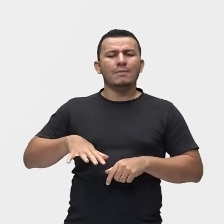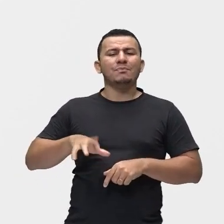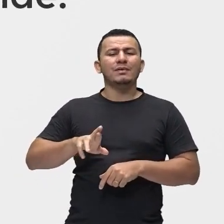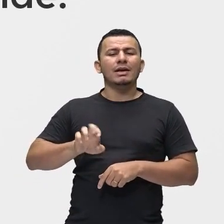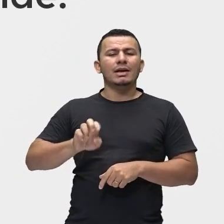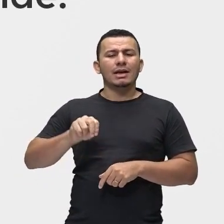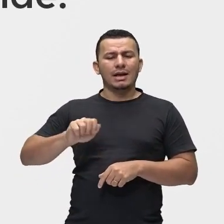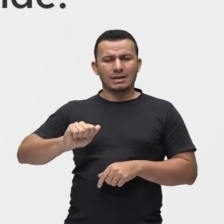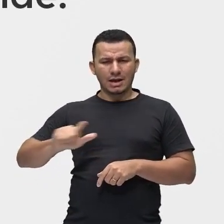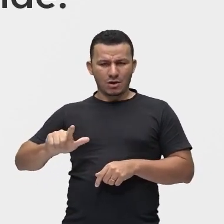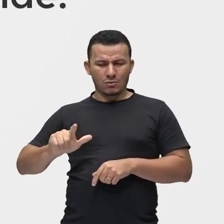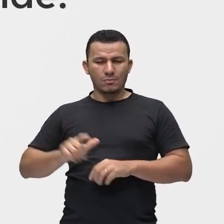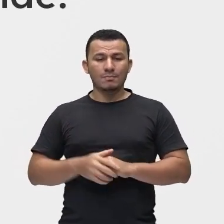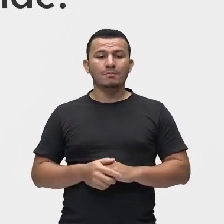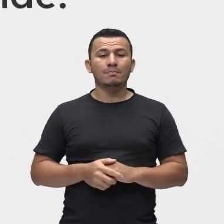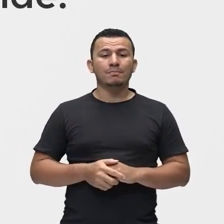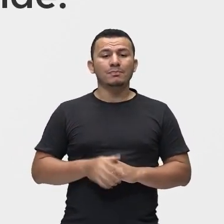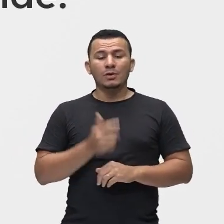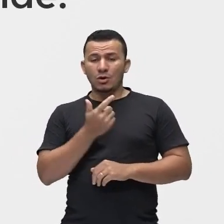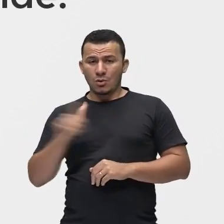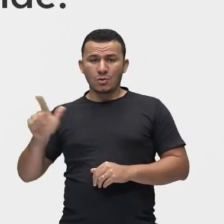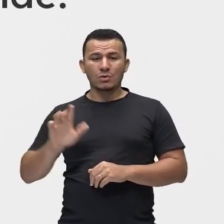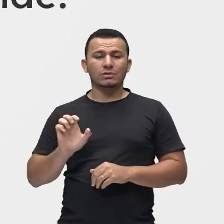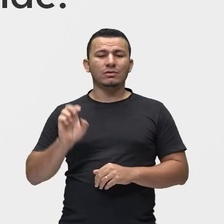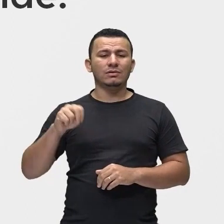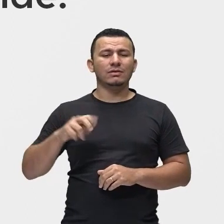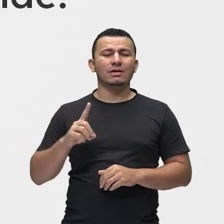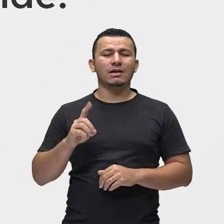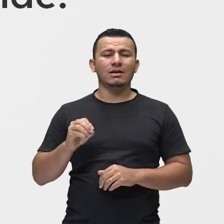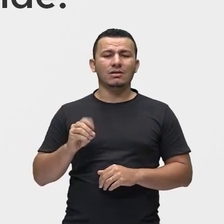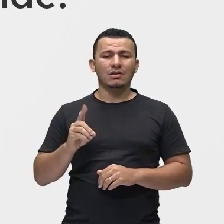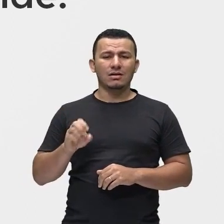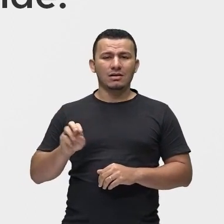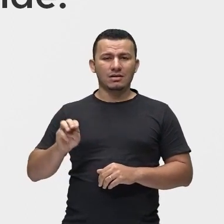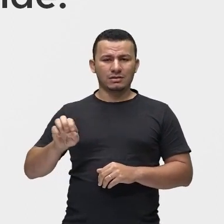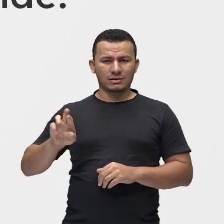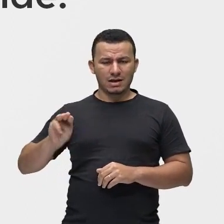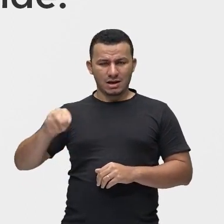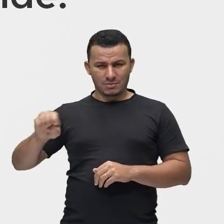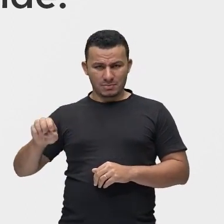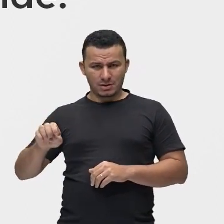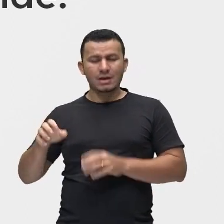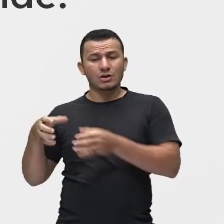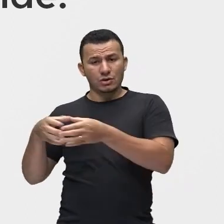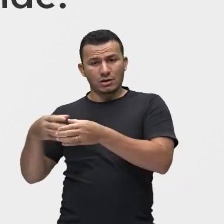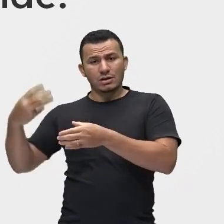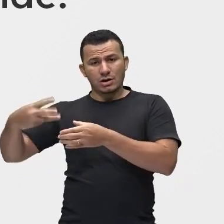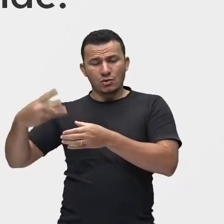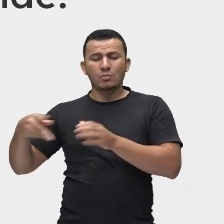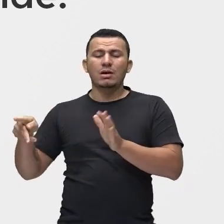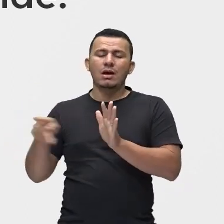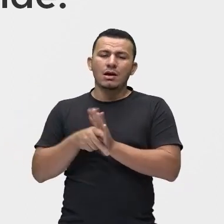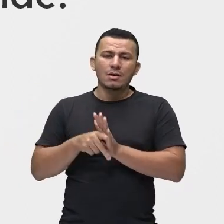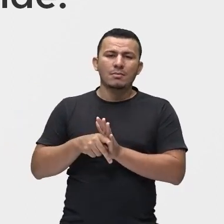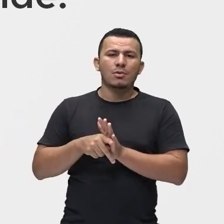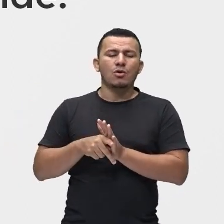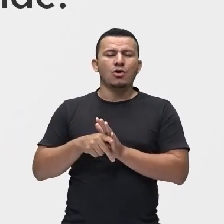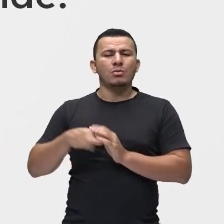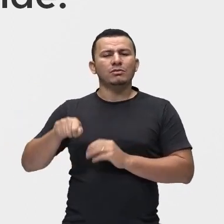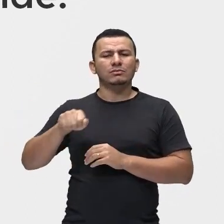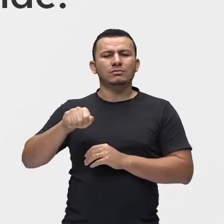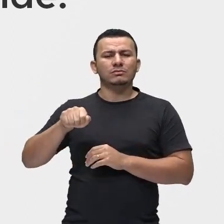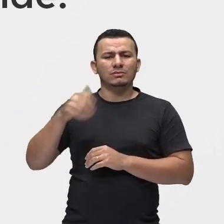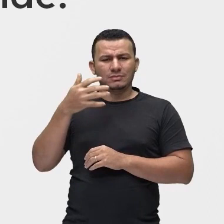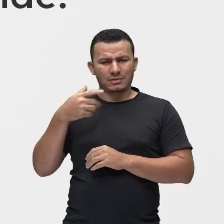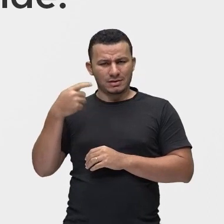folheto embrionário, agora a endoderme, formam os revestimentos epitelial do trato